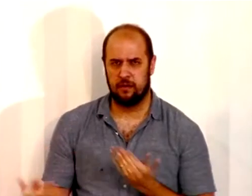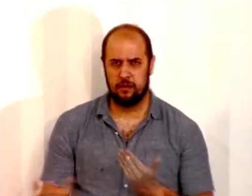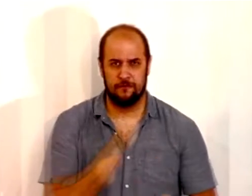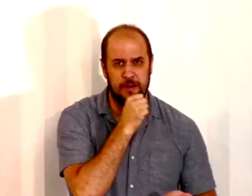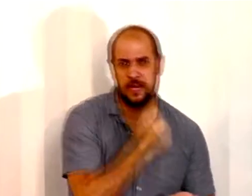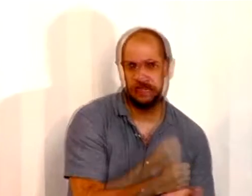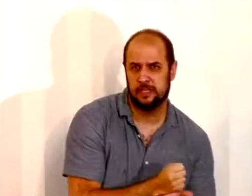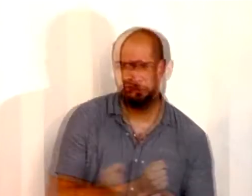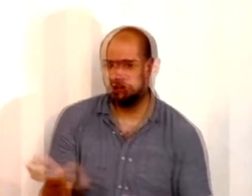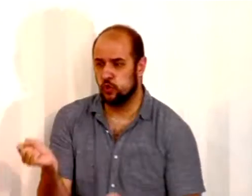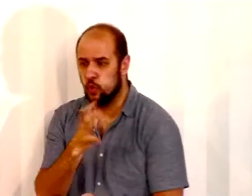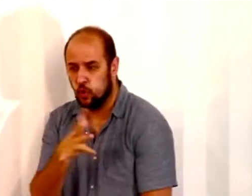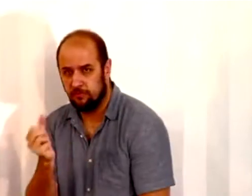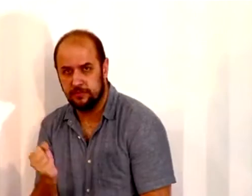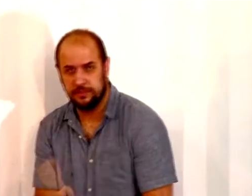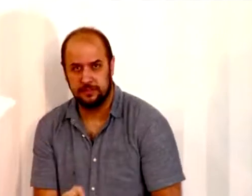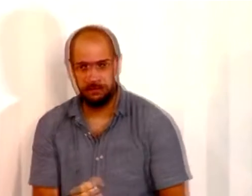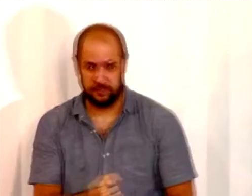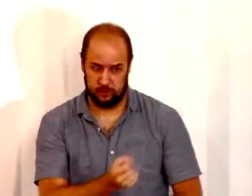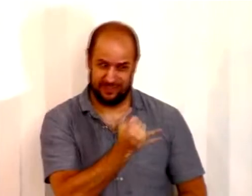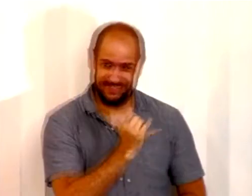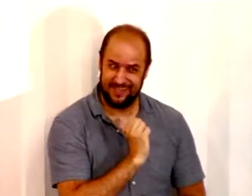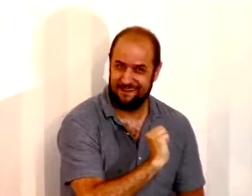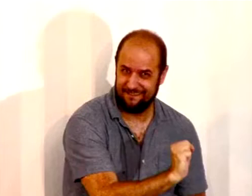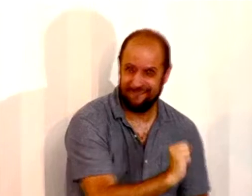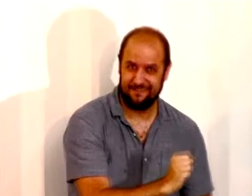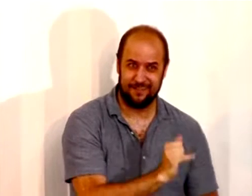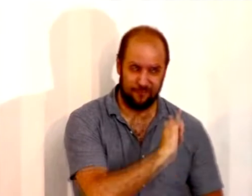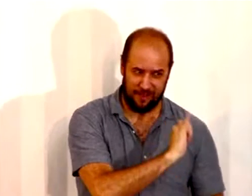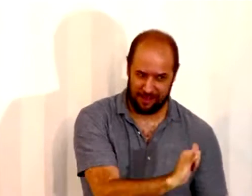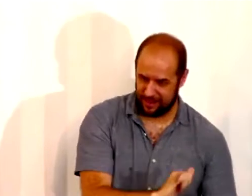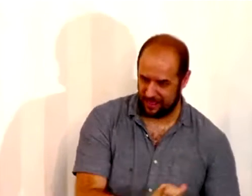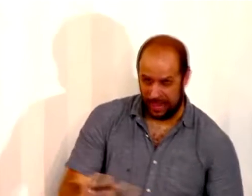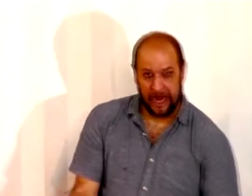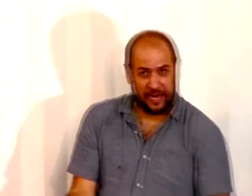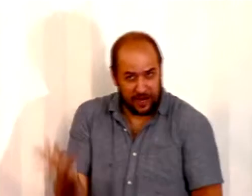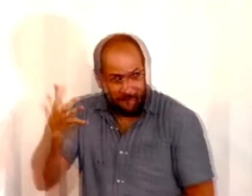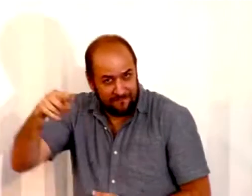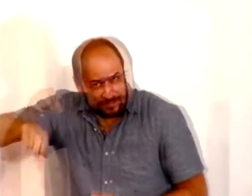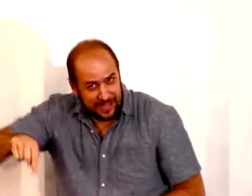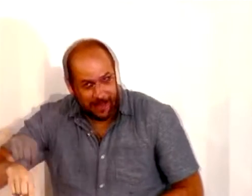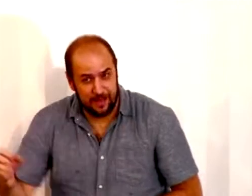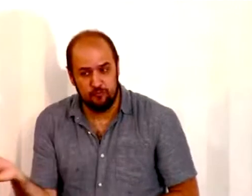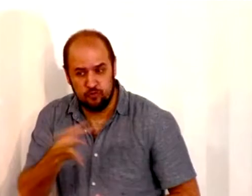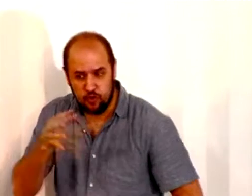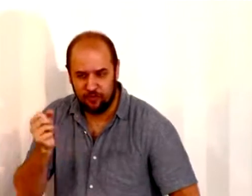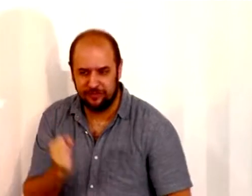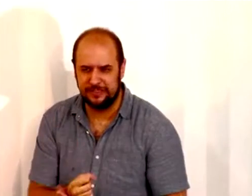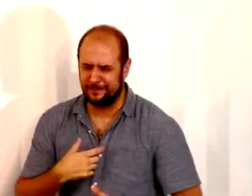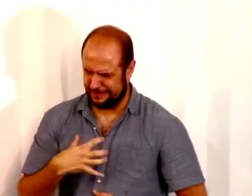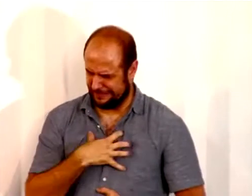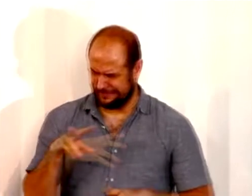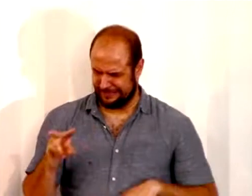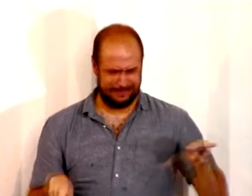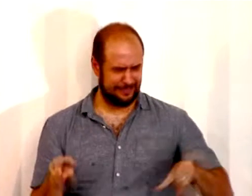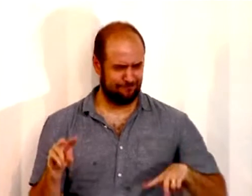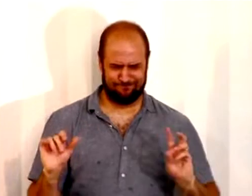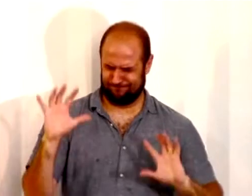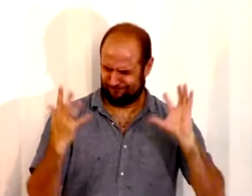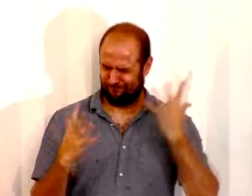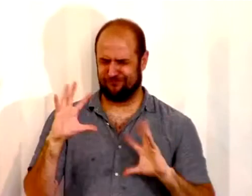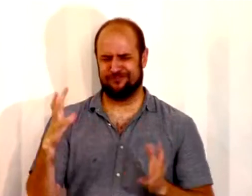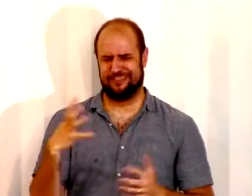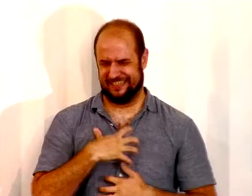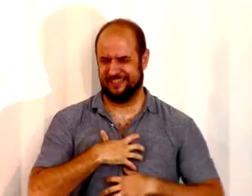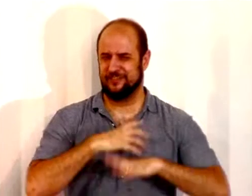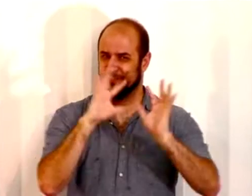Testamento, vemos a riqueza e o cumprimento. Eu celebro isso muito, quando eu vejo a palavra de Deus mostrando que, de fato,